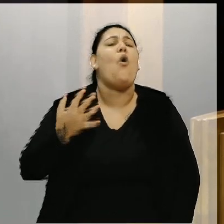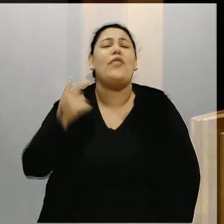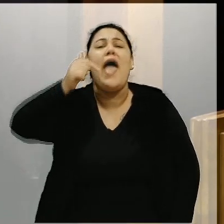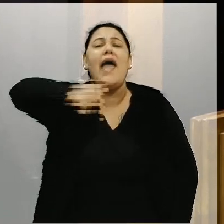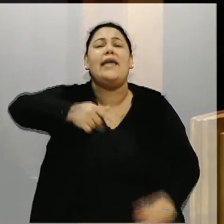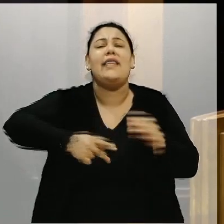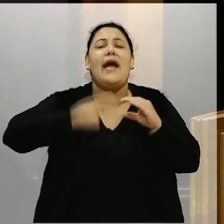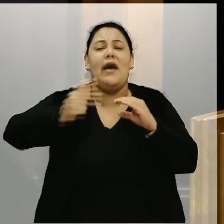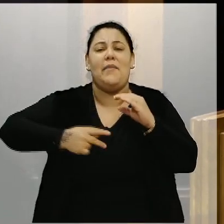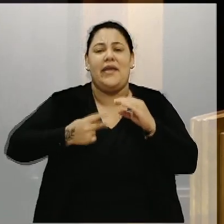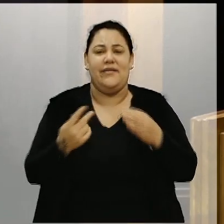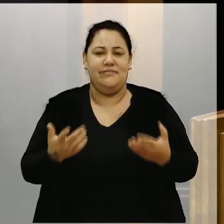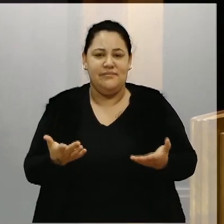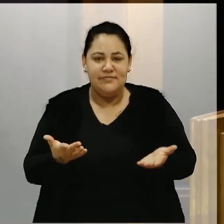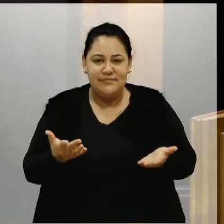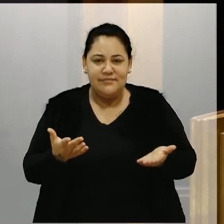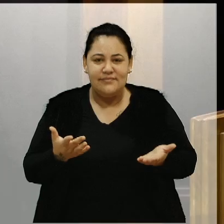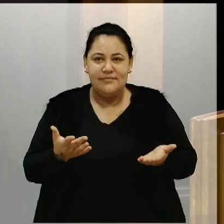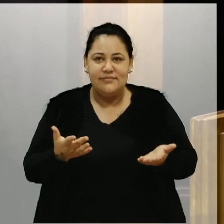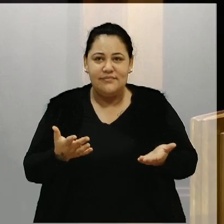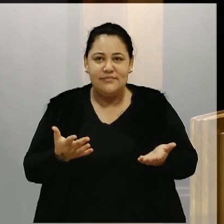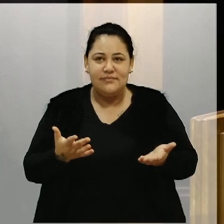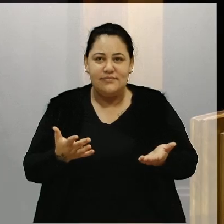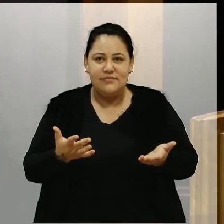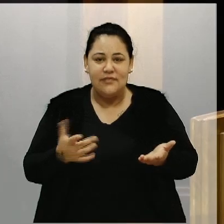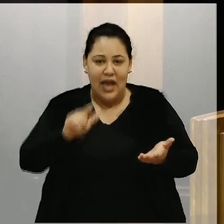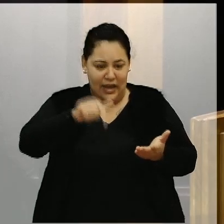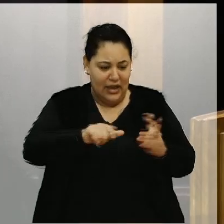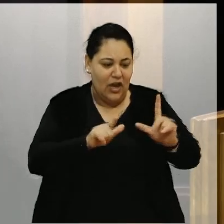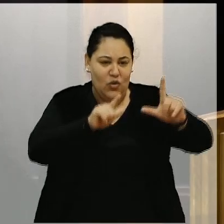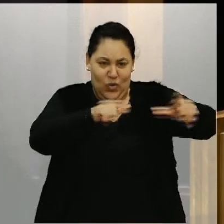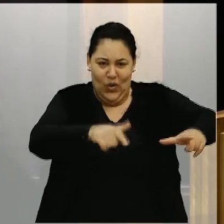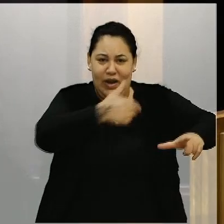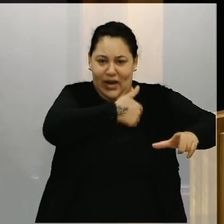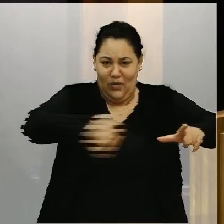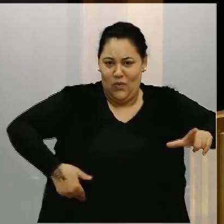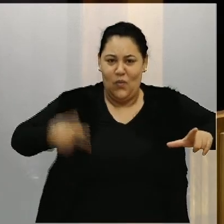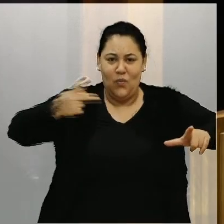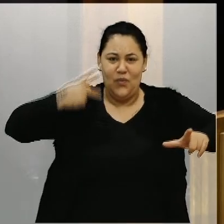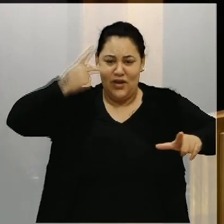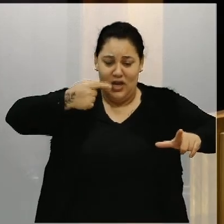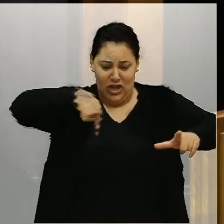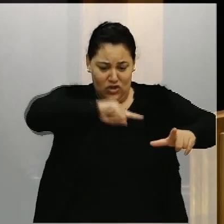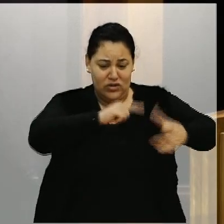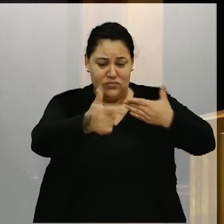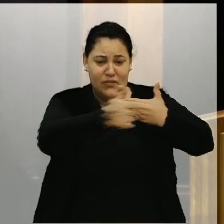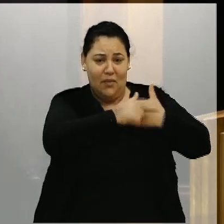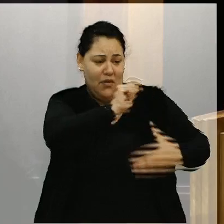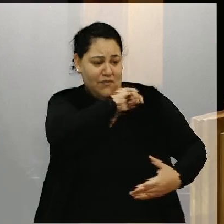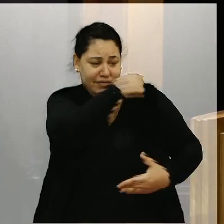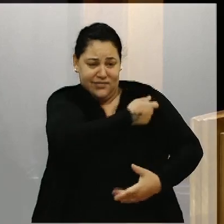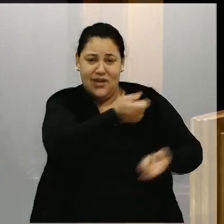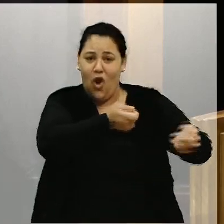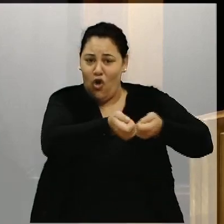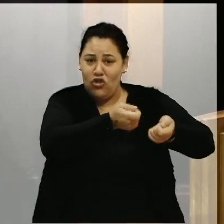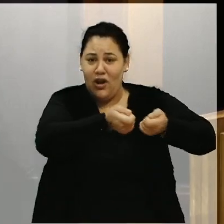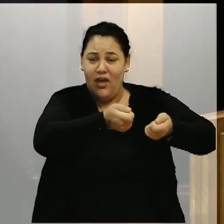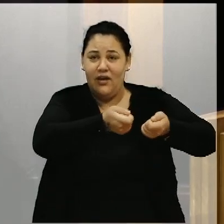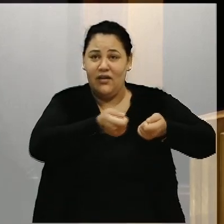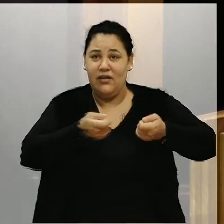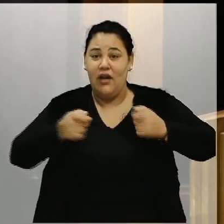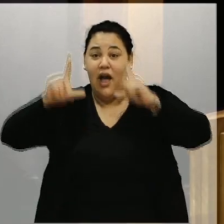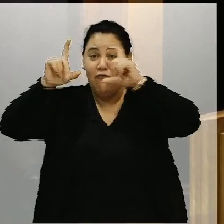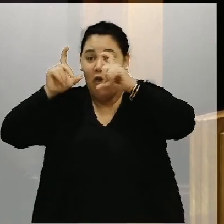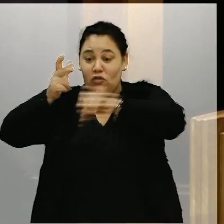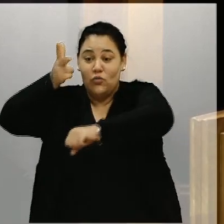casa? É o parlamento, meus amigos. E a gente está aqui para fiscalizar, sim. E as fotos e o meu vídeo